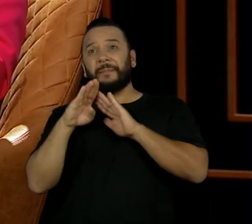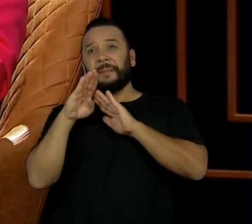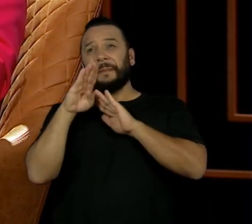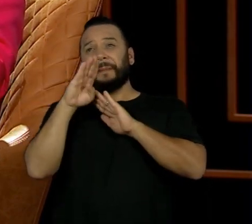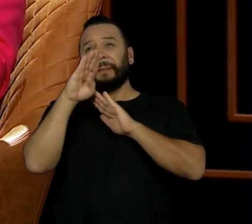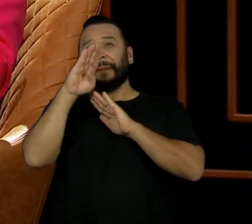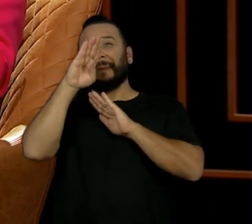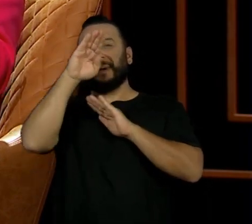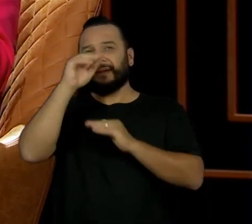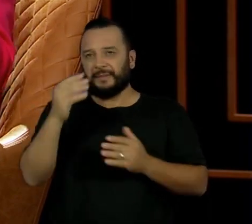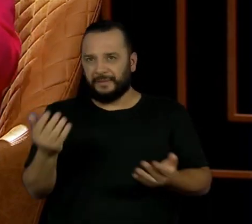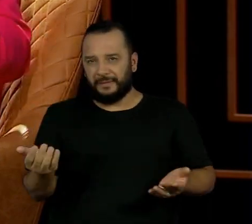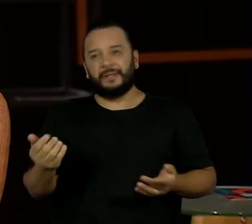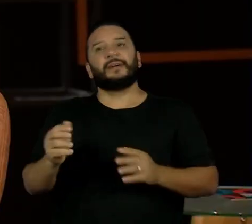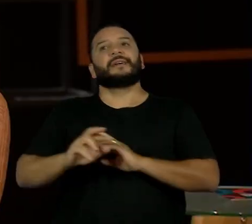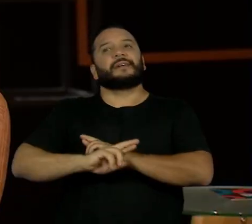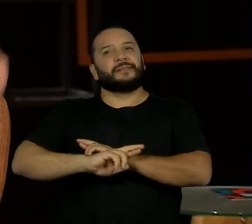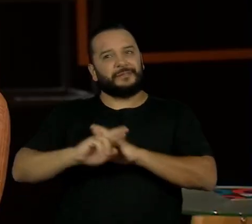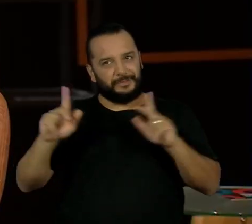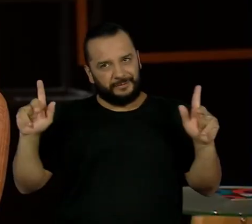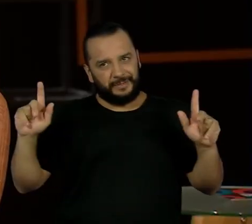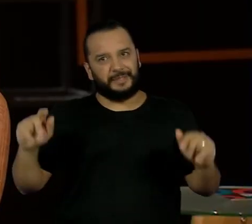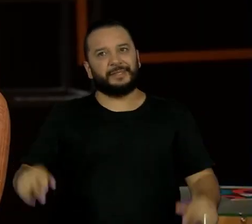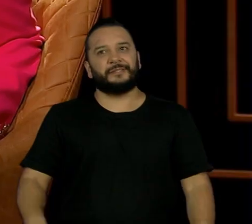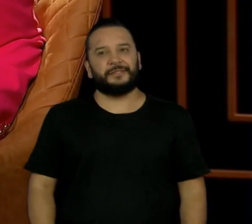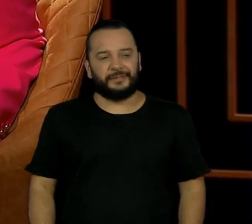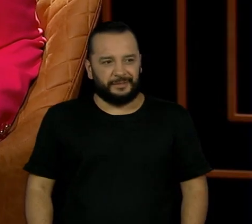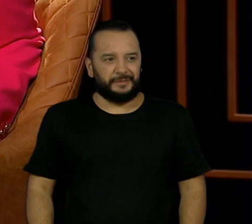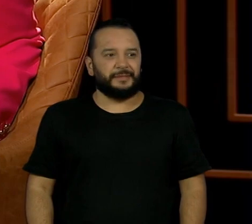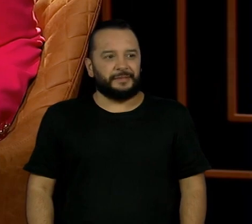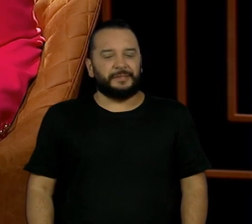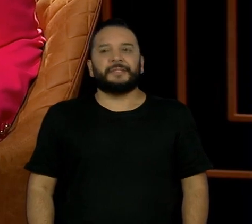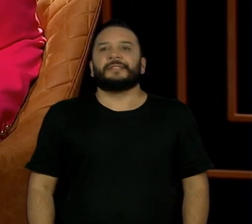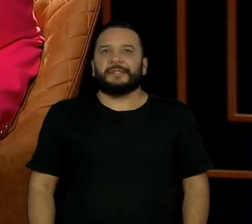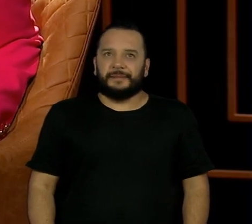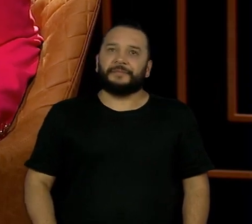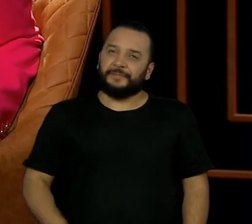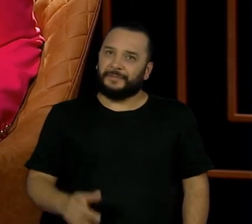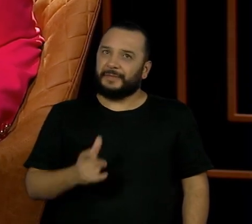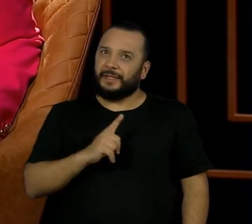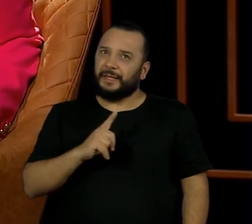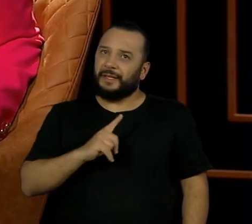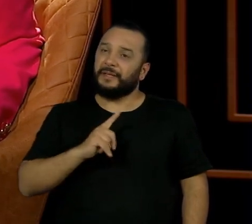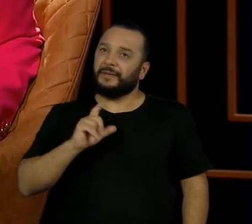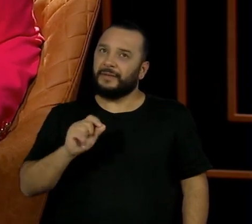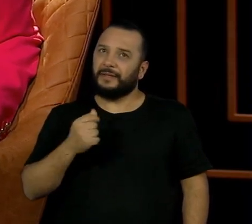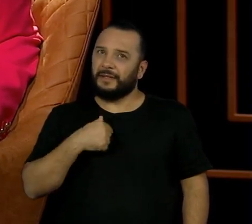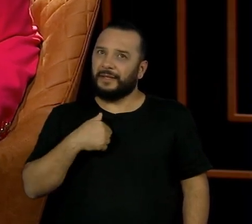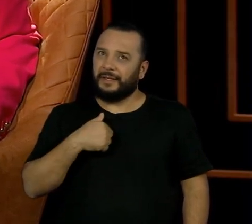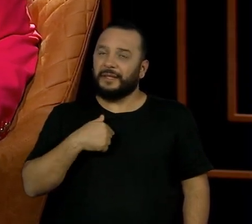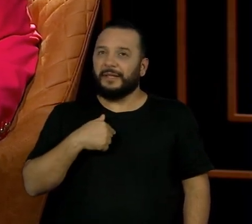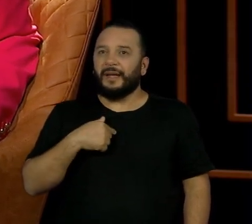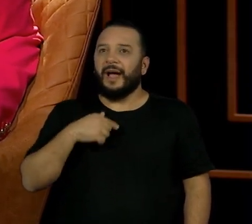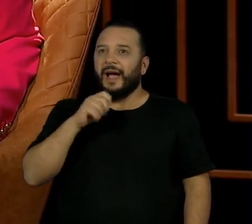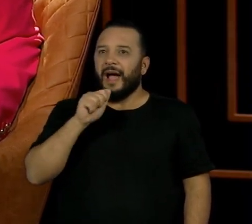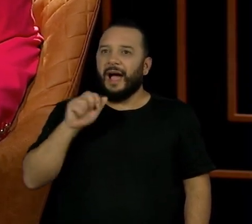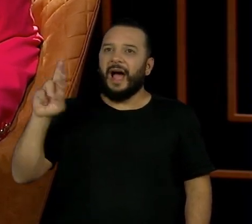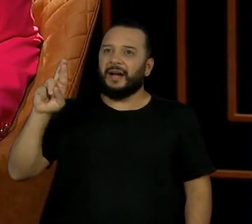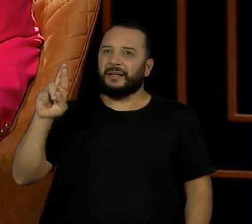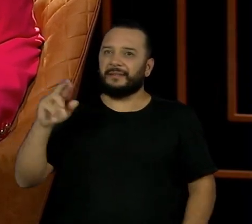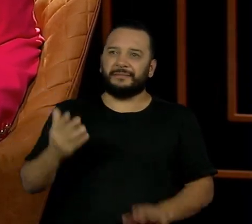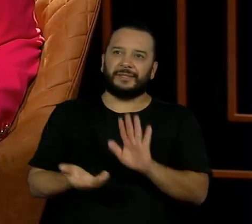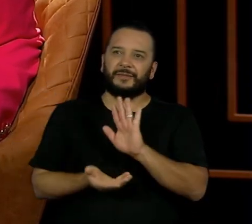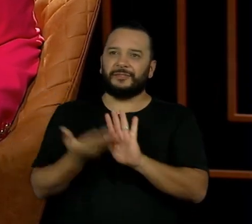ya la ya. É diferente, Então, tem uma coisa do ar que eu sempre usei muito, que eu tirei. E eu